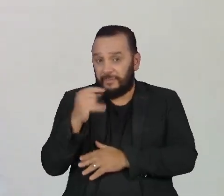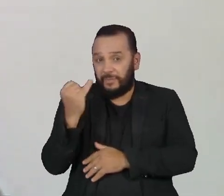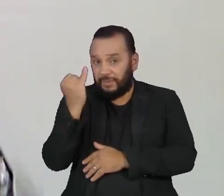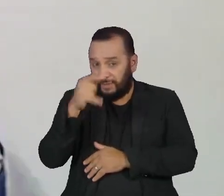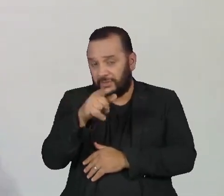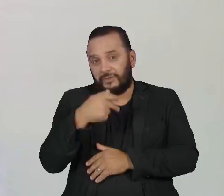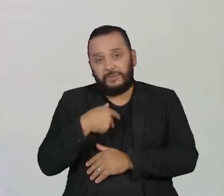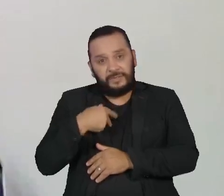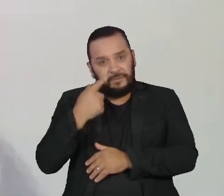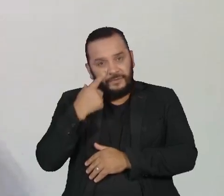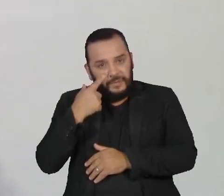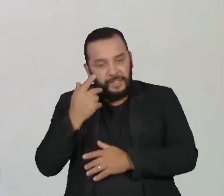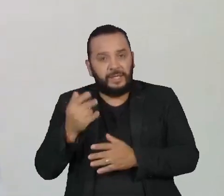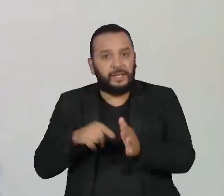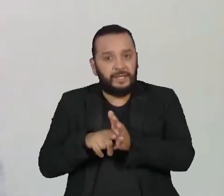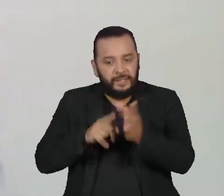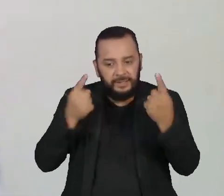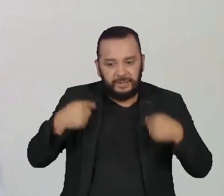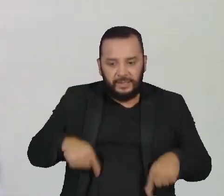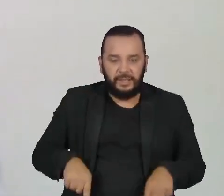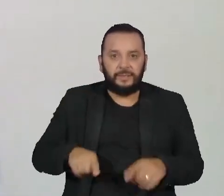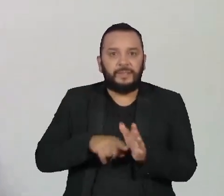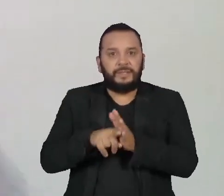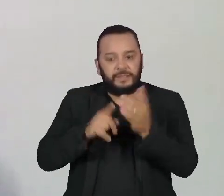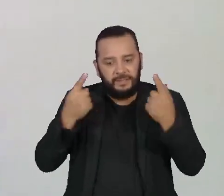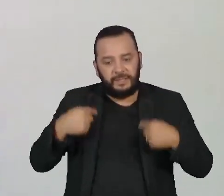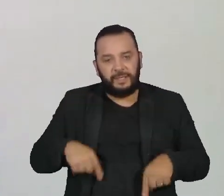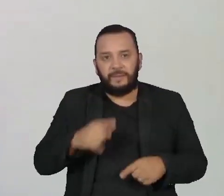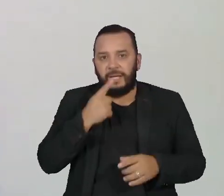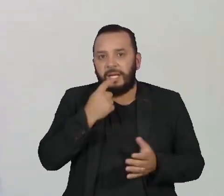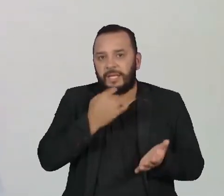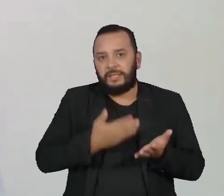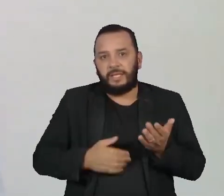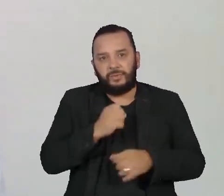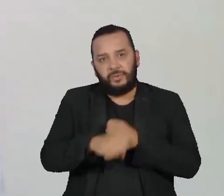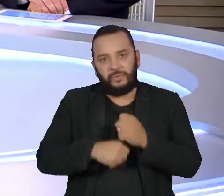nas fases mais precoces, realizando o exame de creatinina no sangue todo ano.